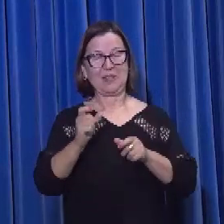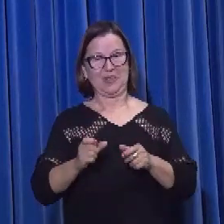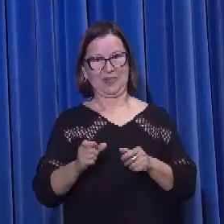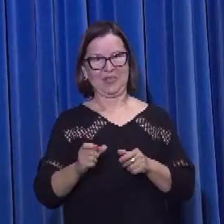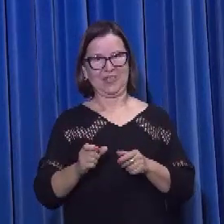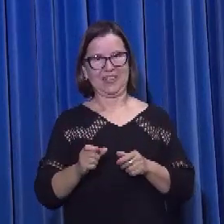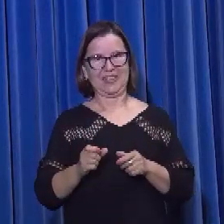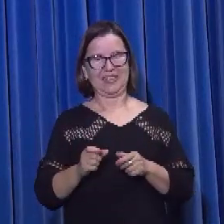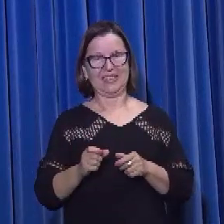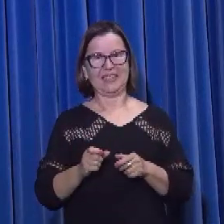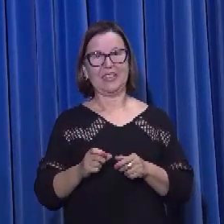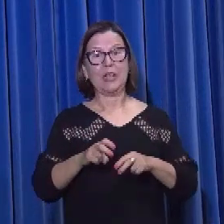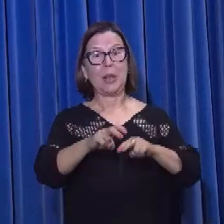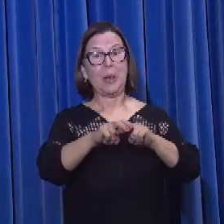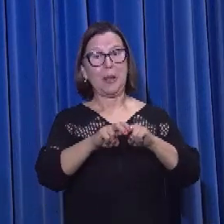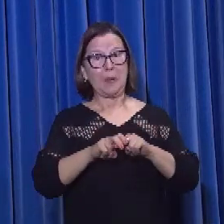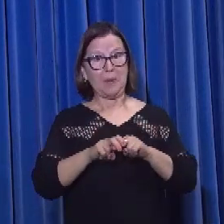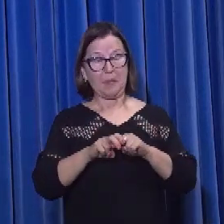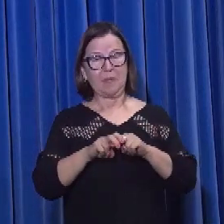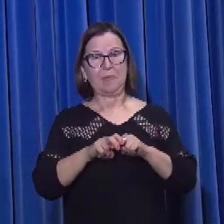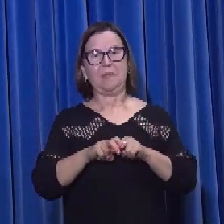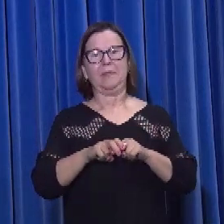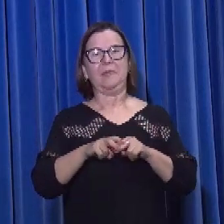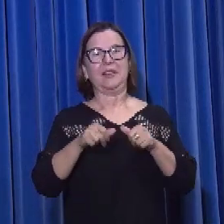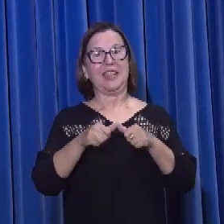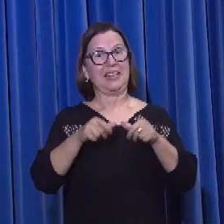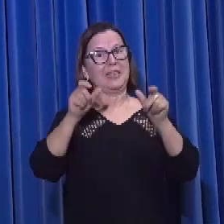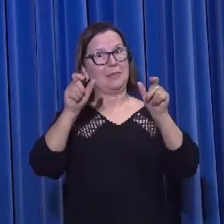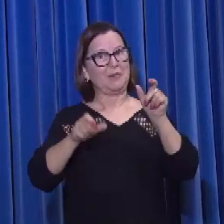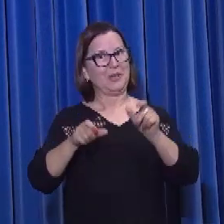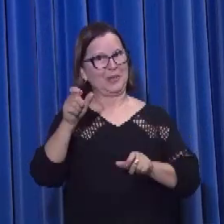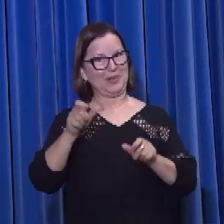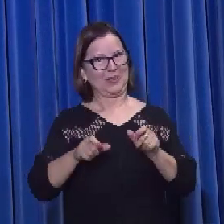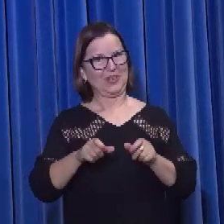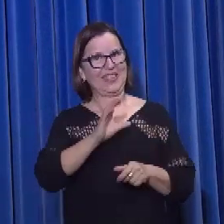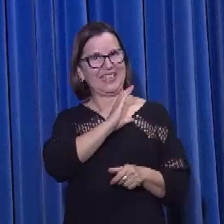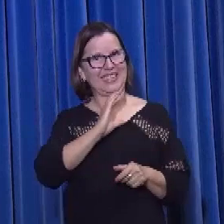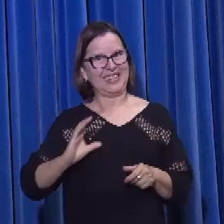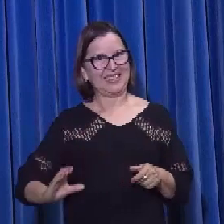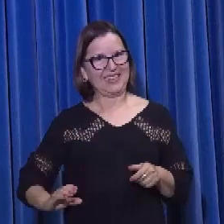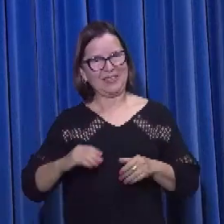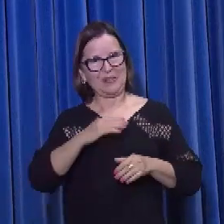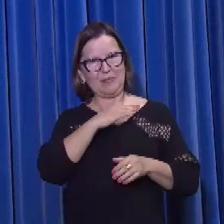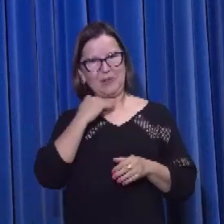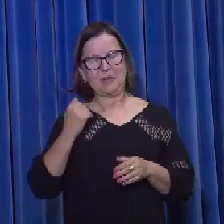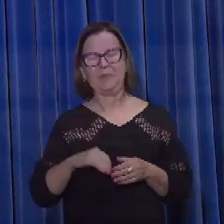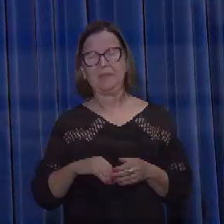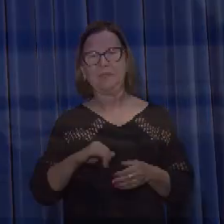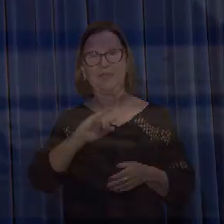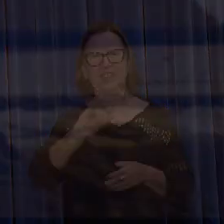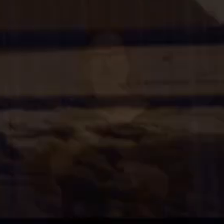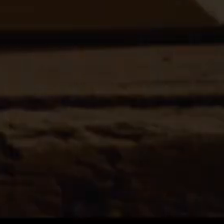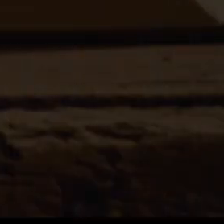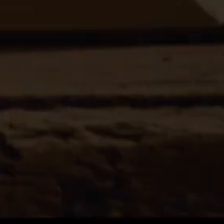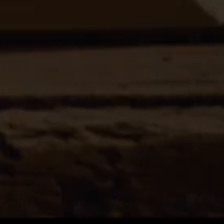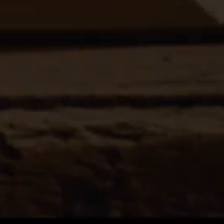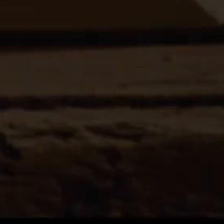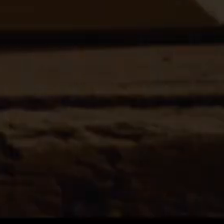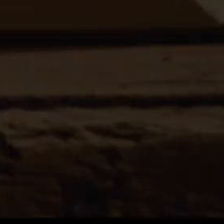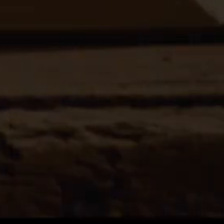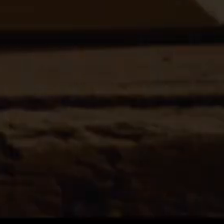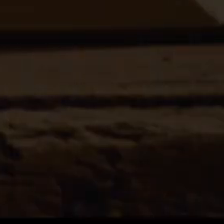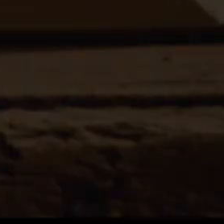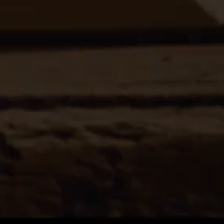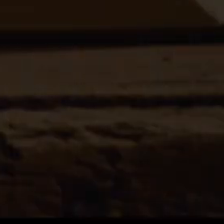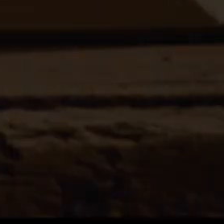morreu. E no outro texto também, Jó 42:2 diz, bem sei que